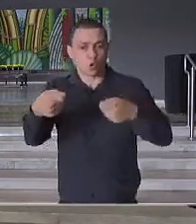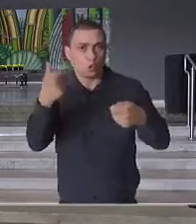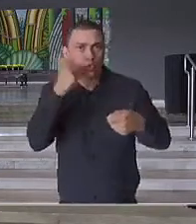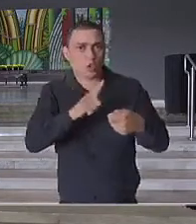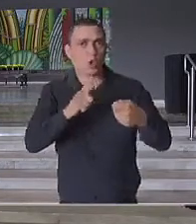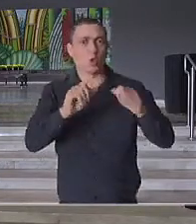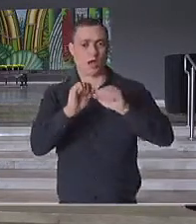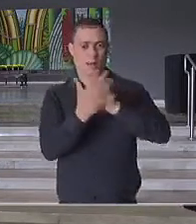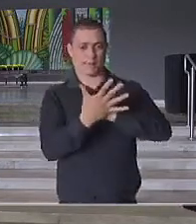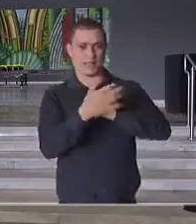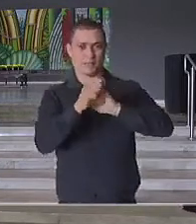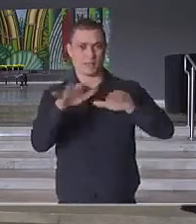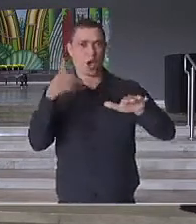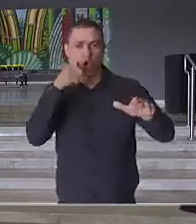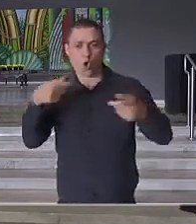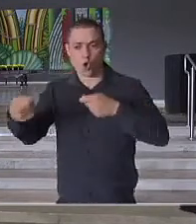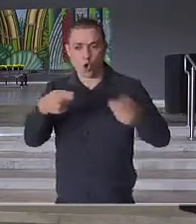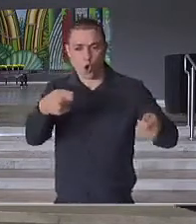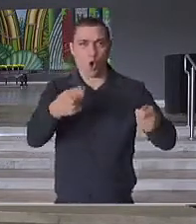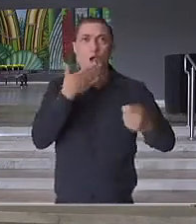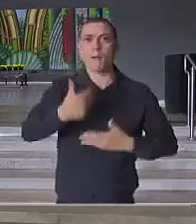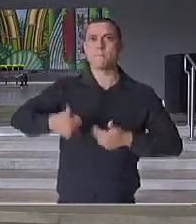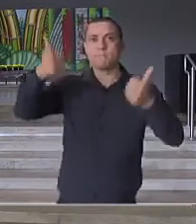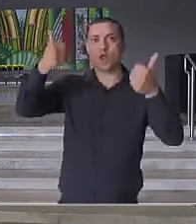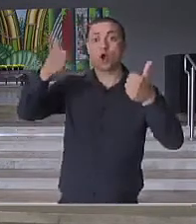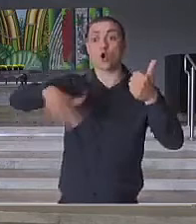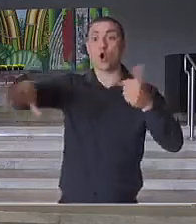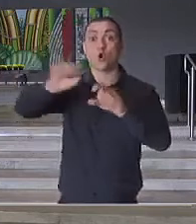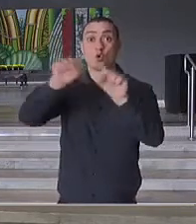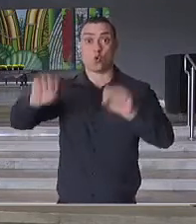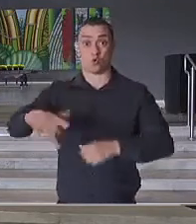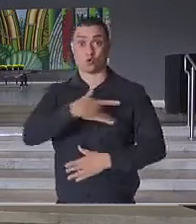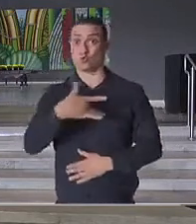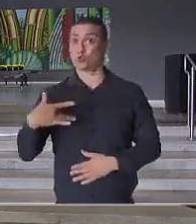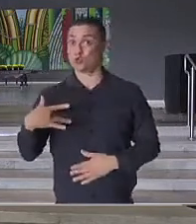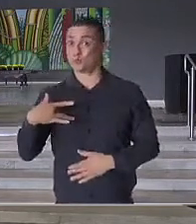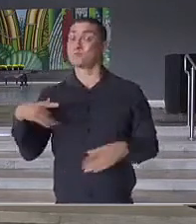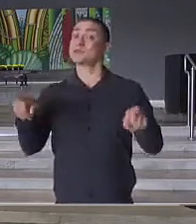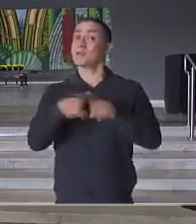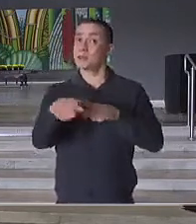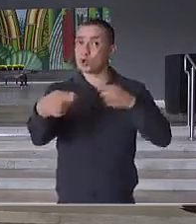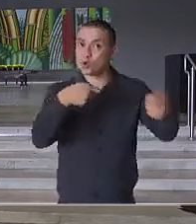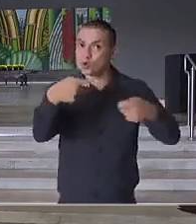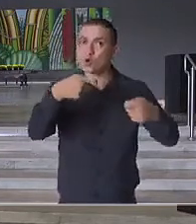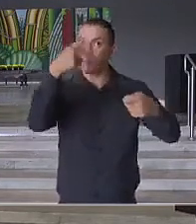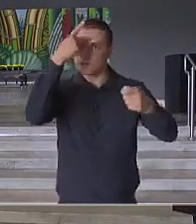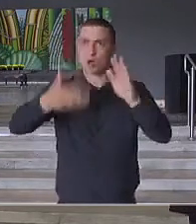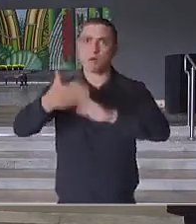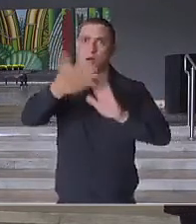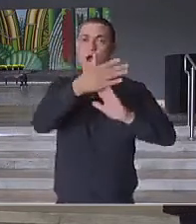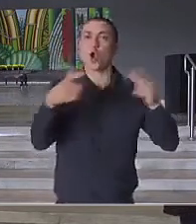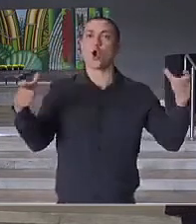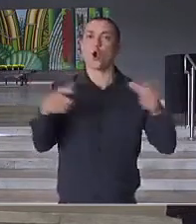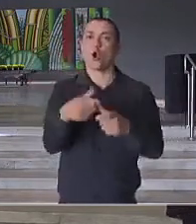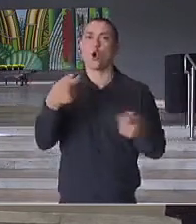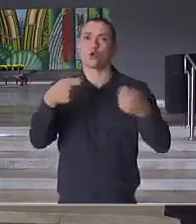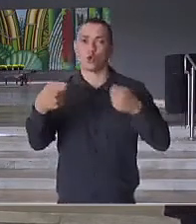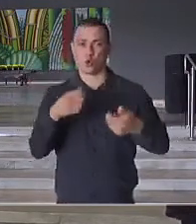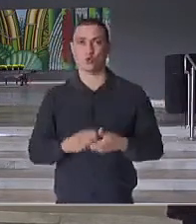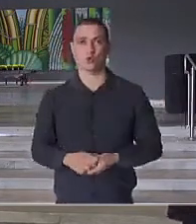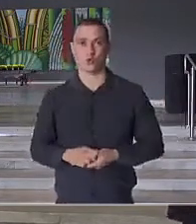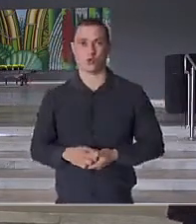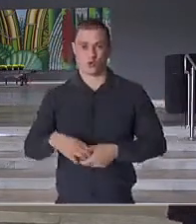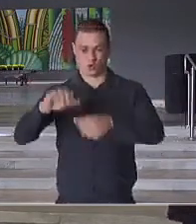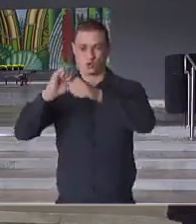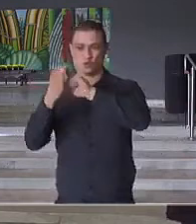até agora, melhorando e ampliando o sistema de saúde e controlando a circulação do vírus. O vírus, assim